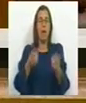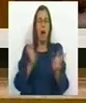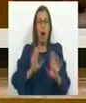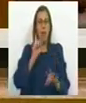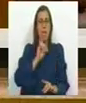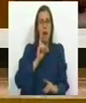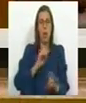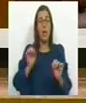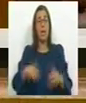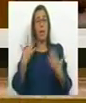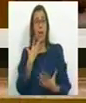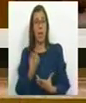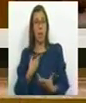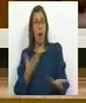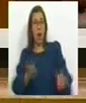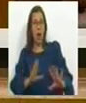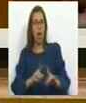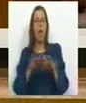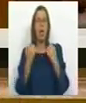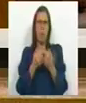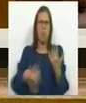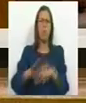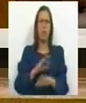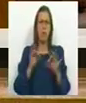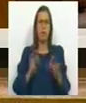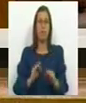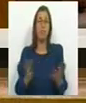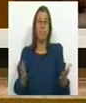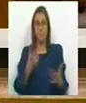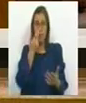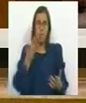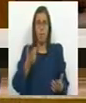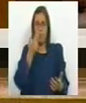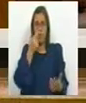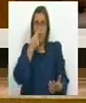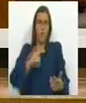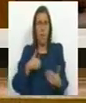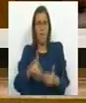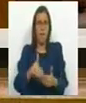que desvaloriza a iniciativa individual, é uma sociedade que está condenada ao fracasso.